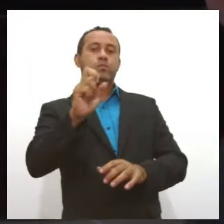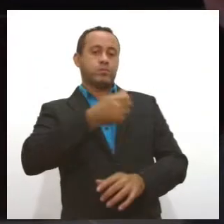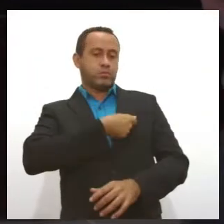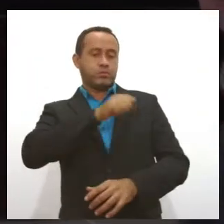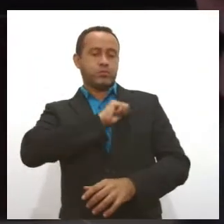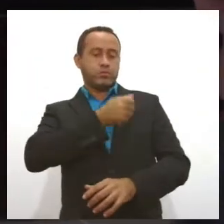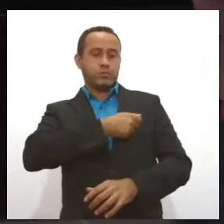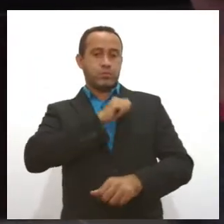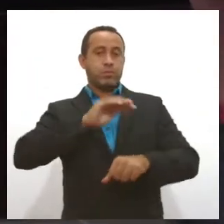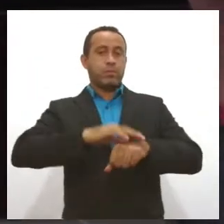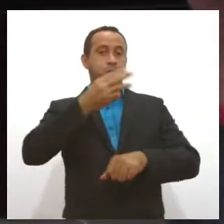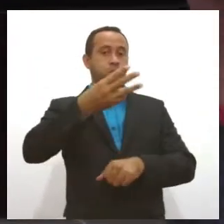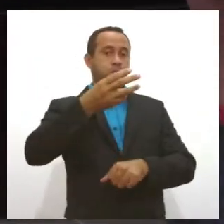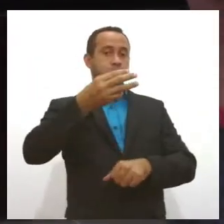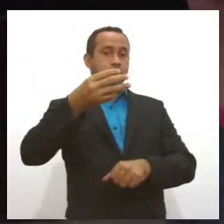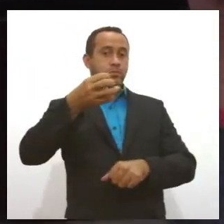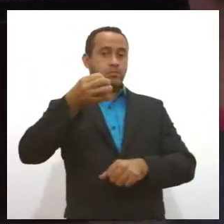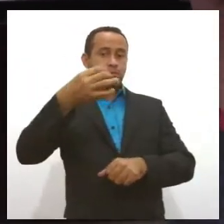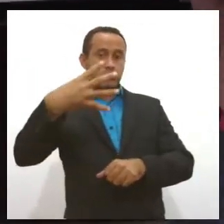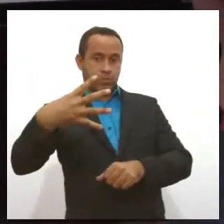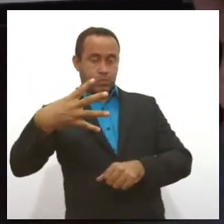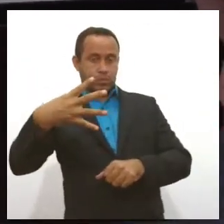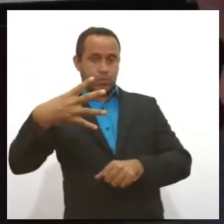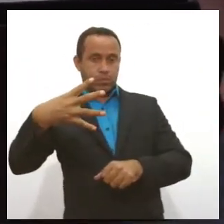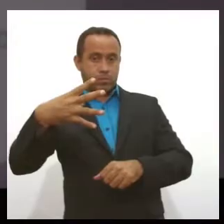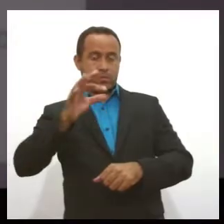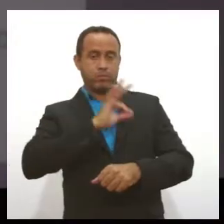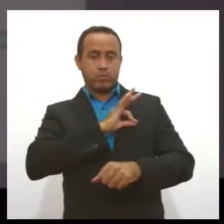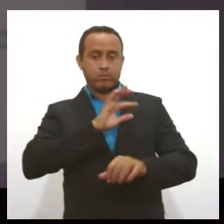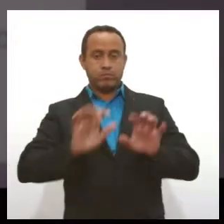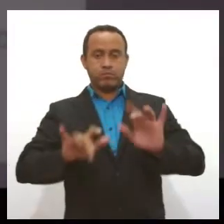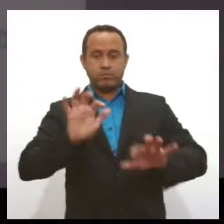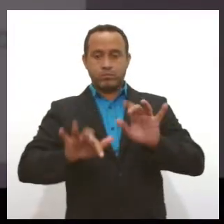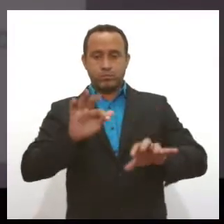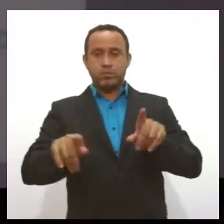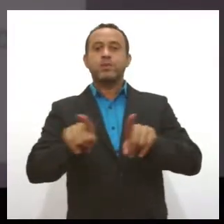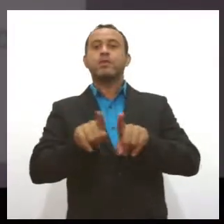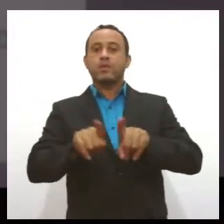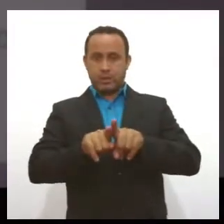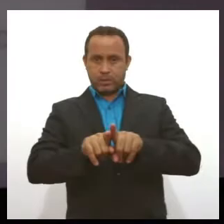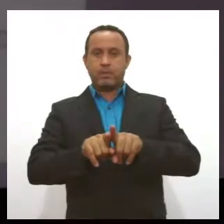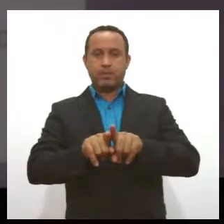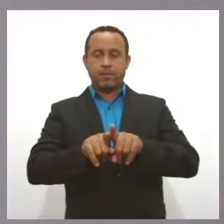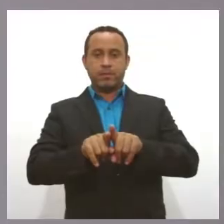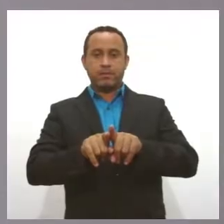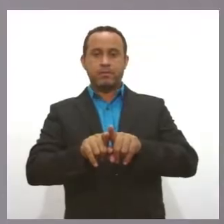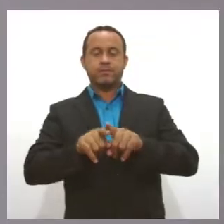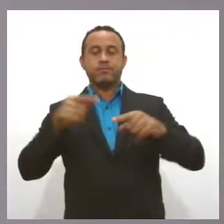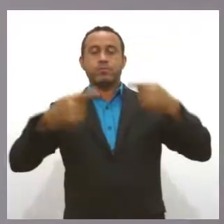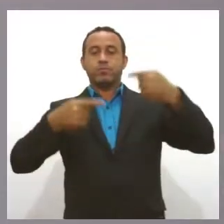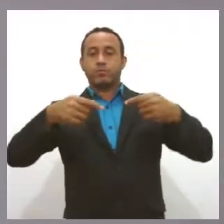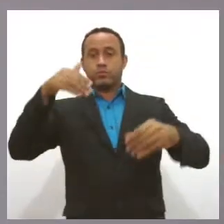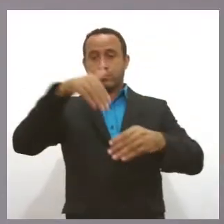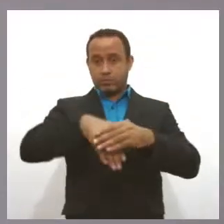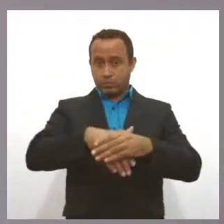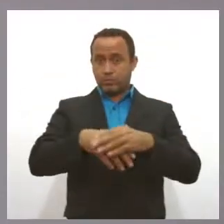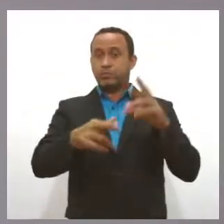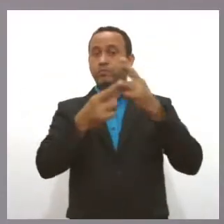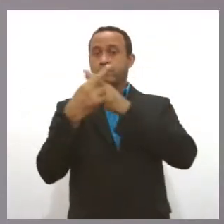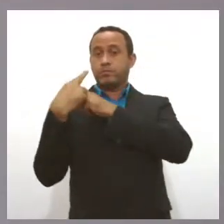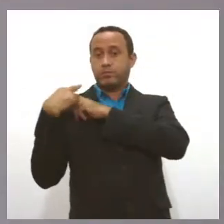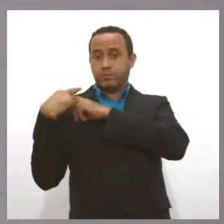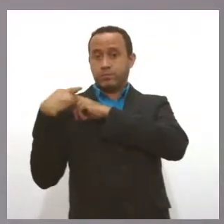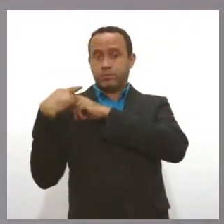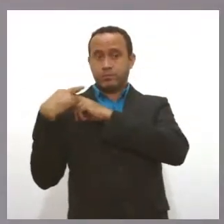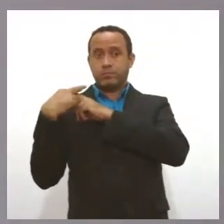mais 304 agentes e escrivães. Durante as operações nas eleições, além de ficar responsável para